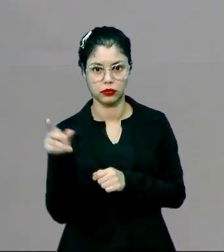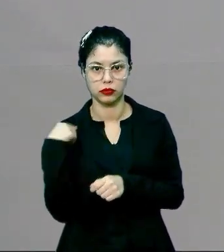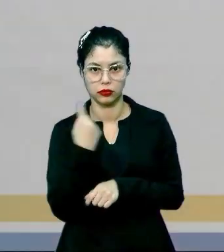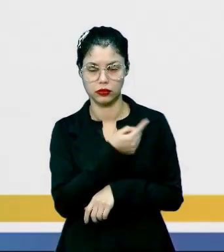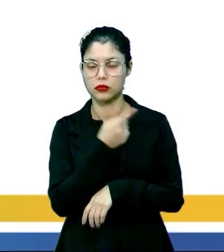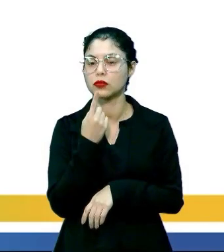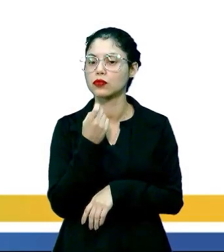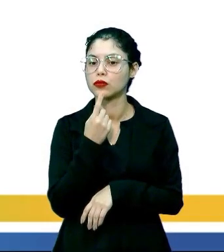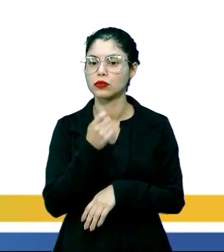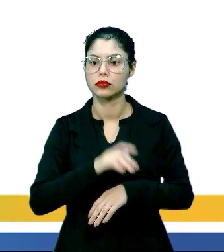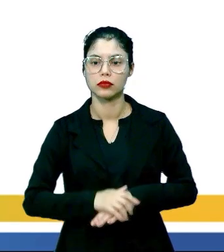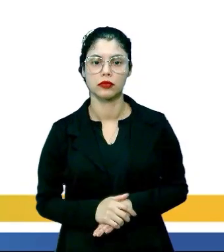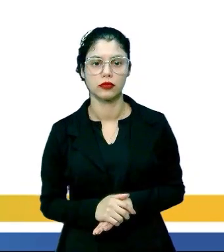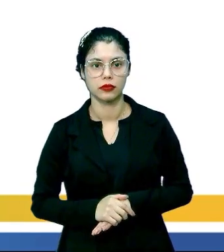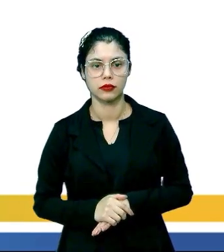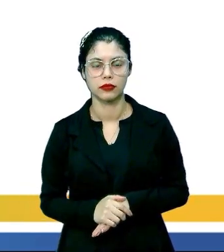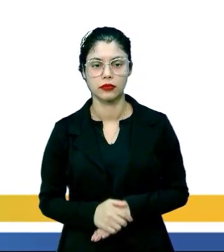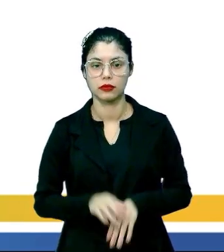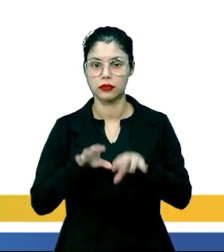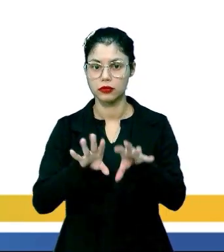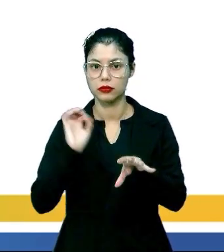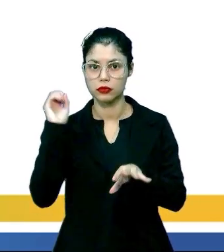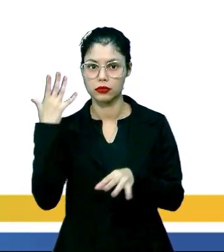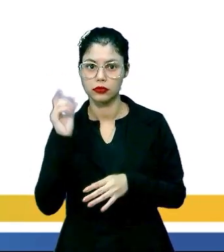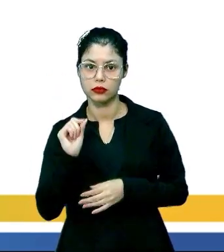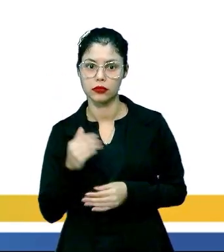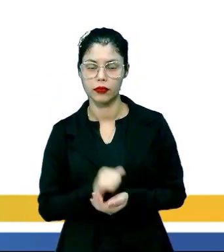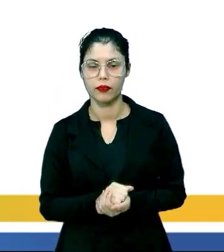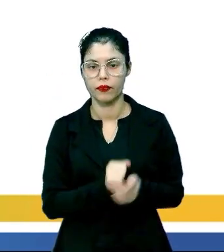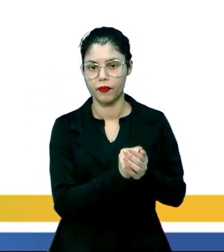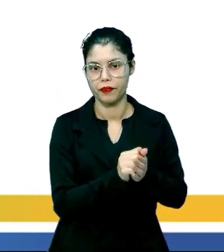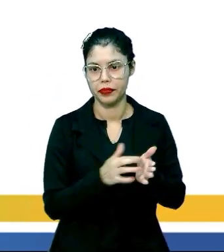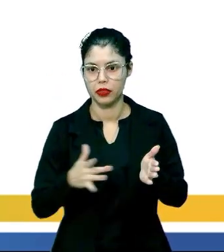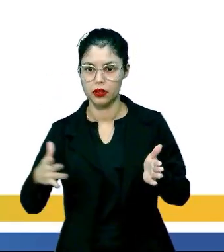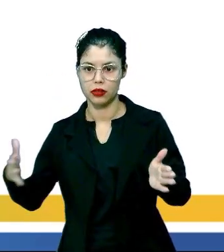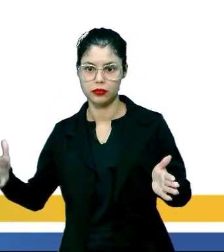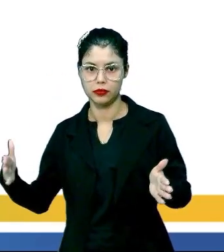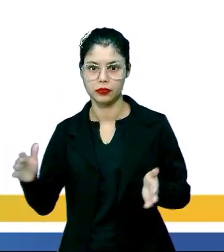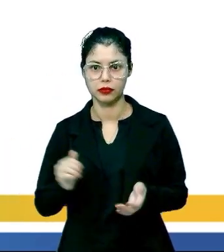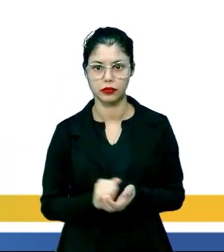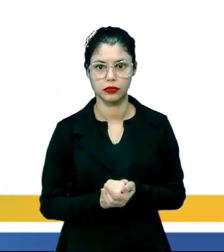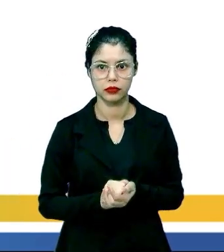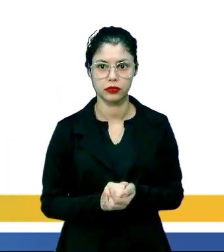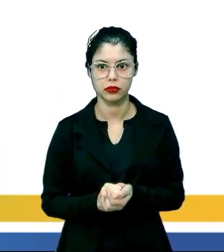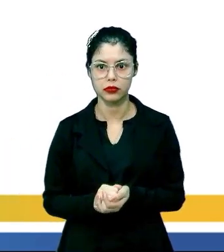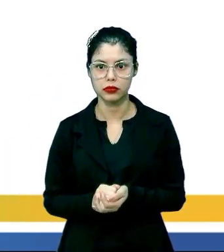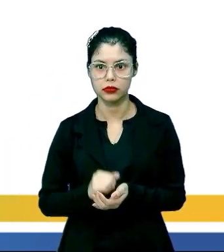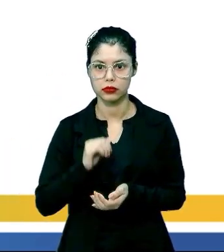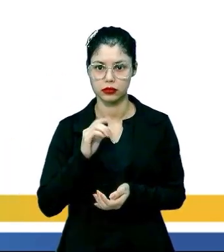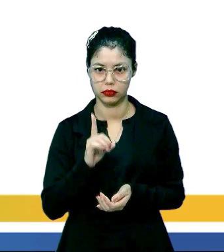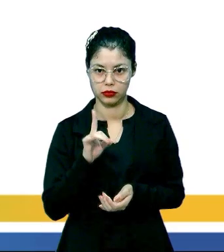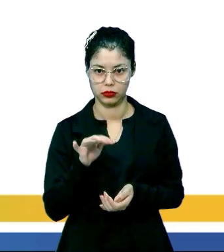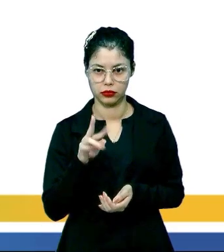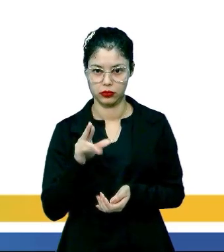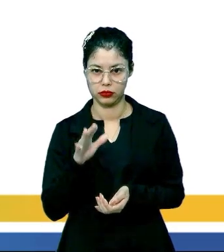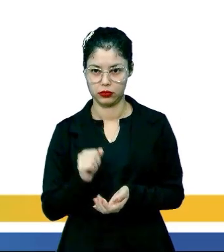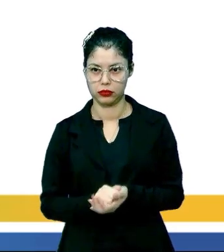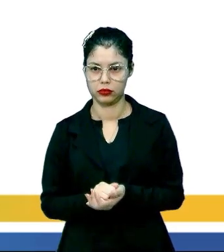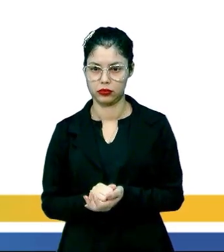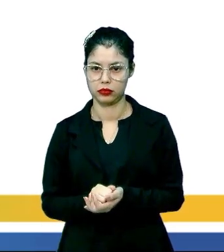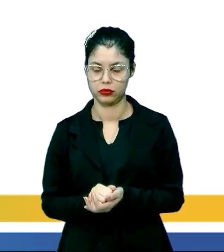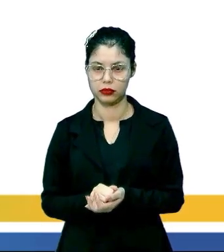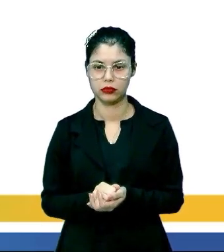nosso sangue. Com isso, vai seguindo aí pelo tubo contornado proximal, conhecido também como